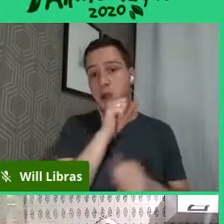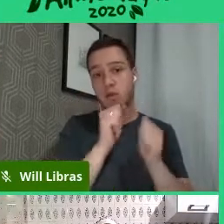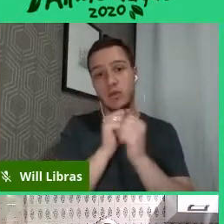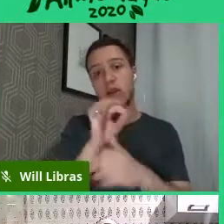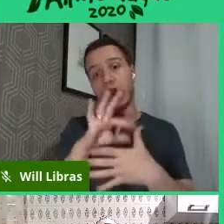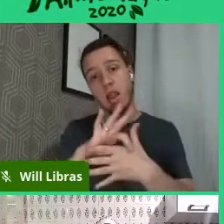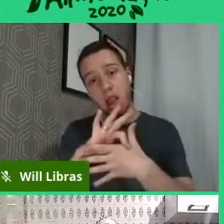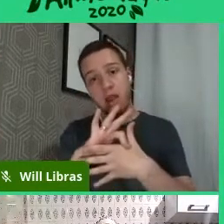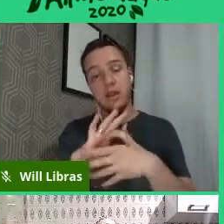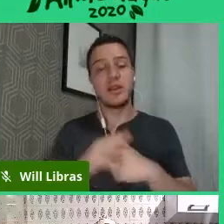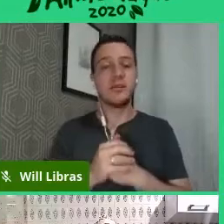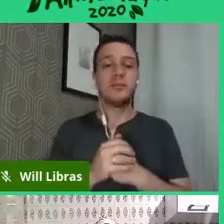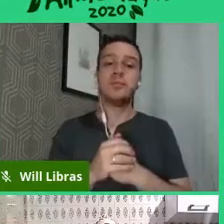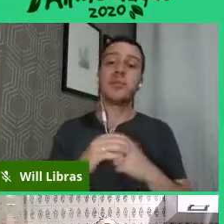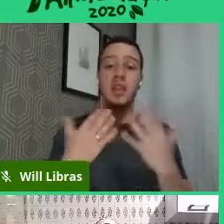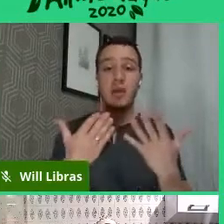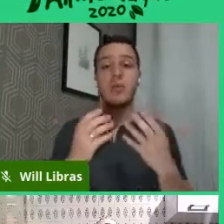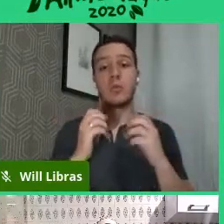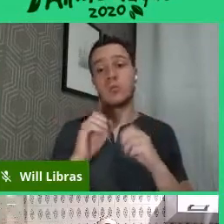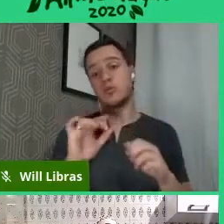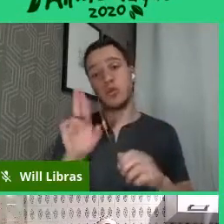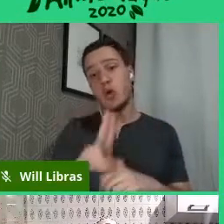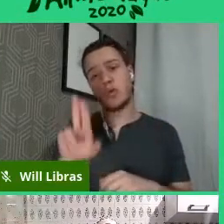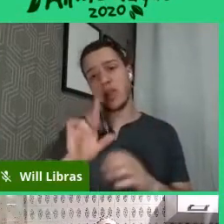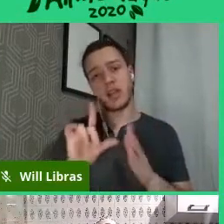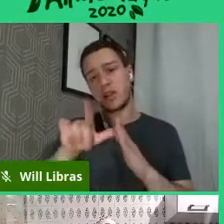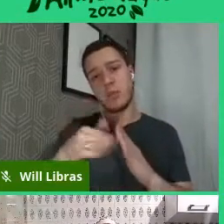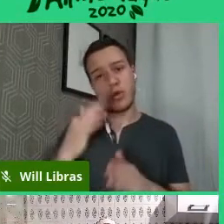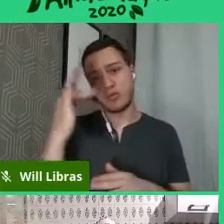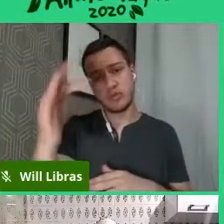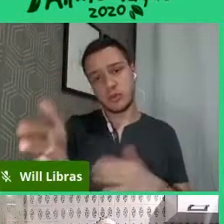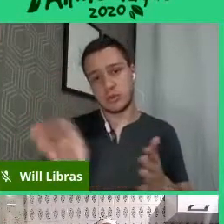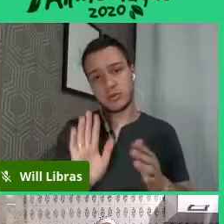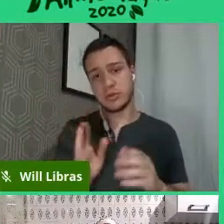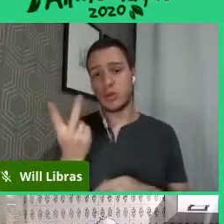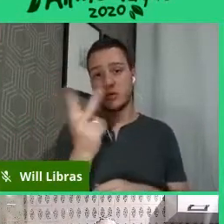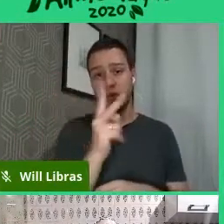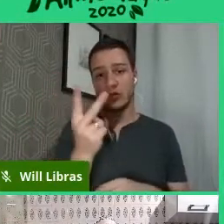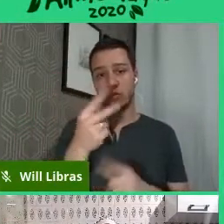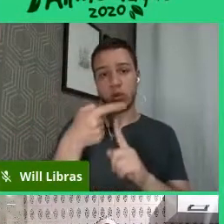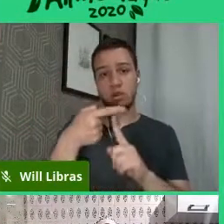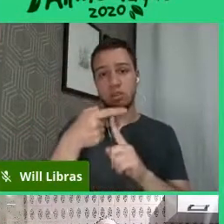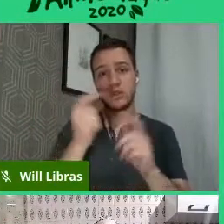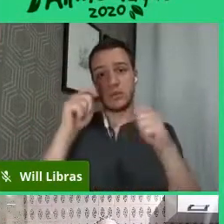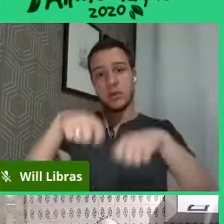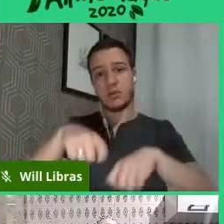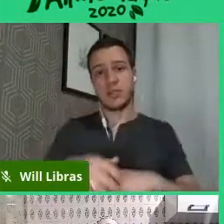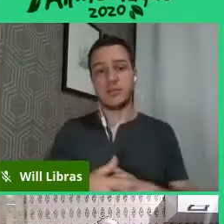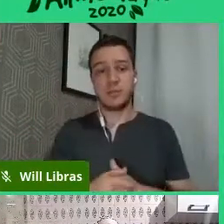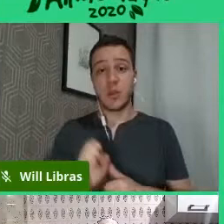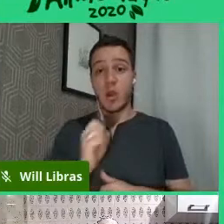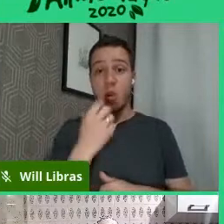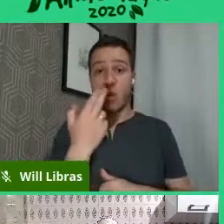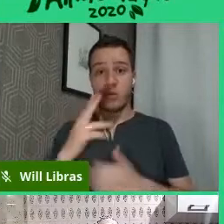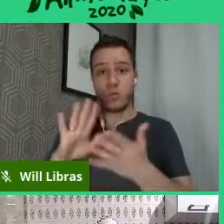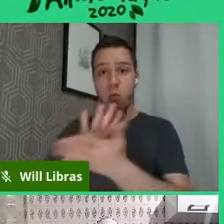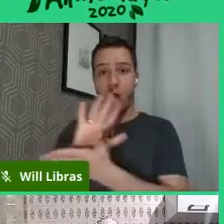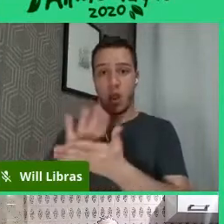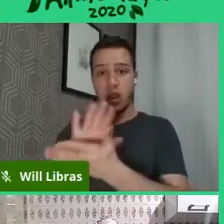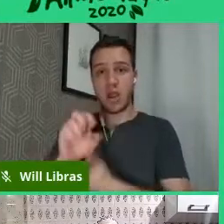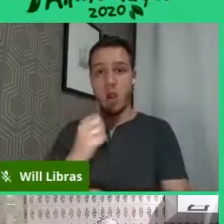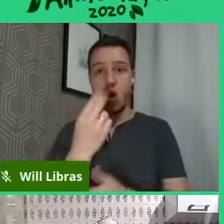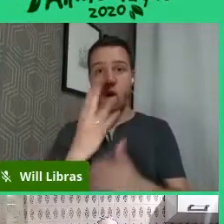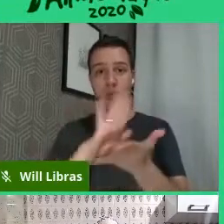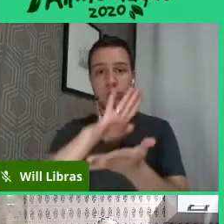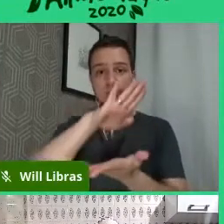posso estar utilizando ela depois também. Então, tem esses dois formatos que dá para fazer. Ou em formato de almôndega, ou em